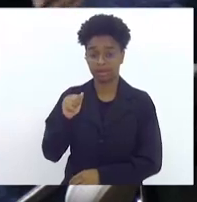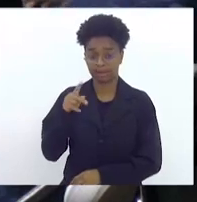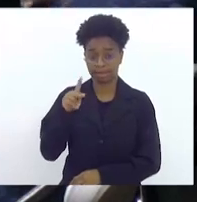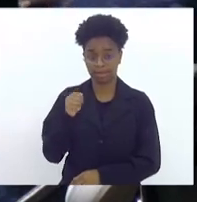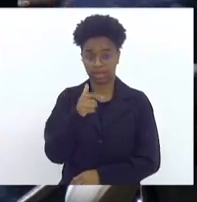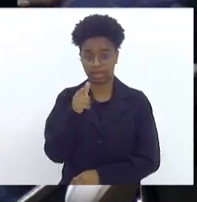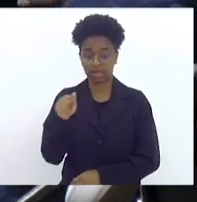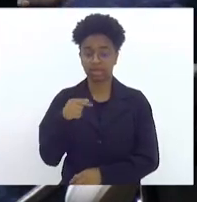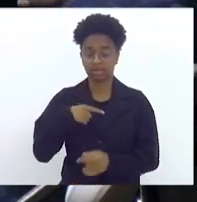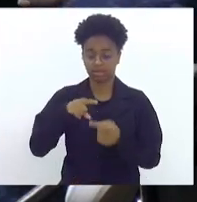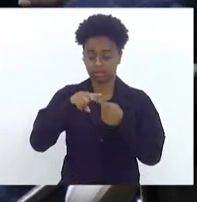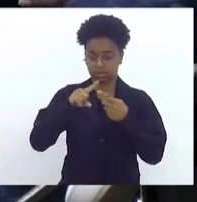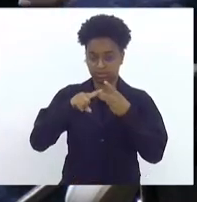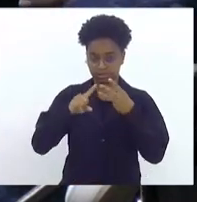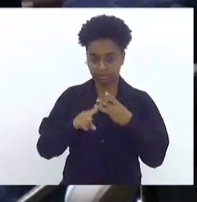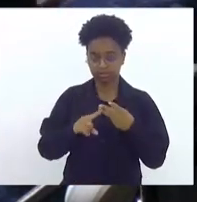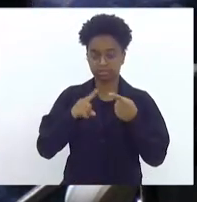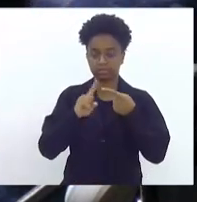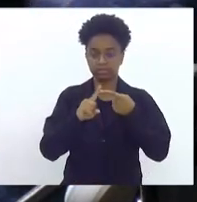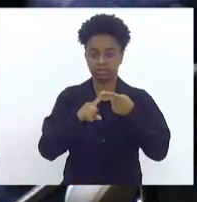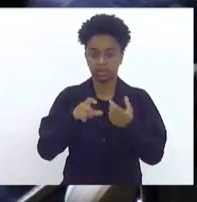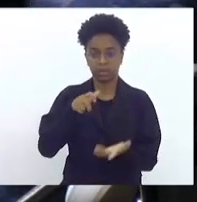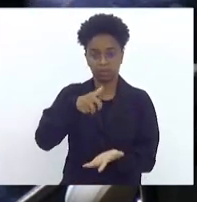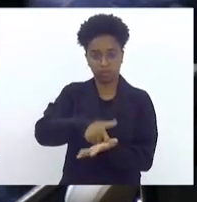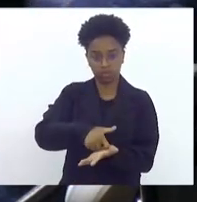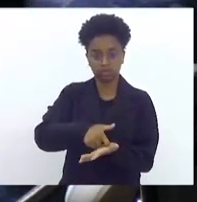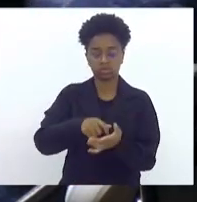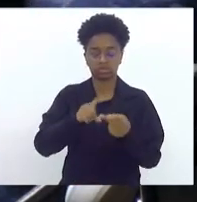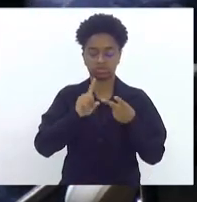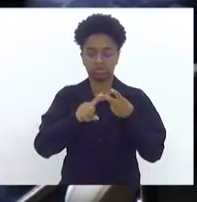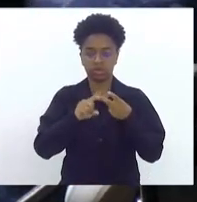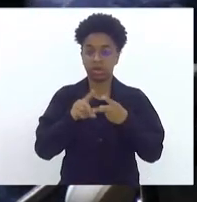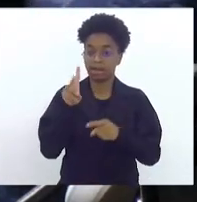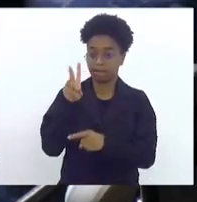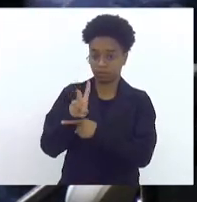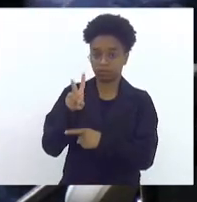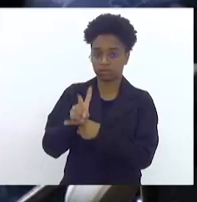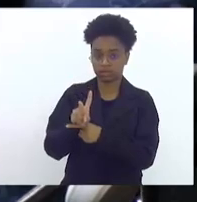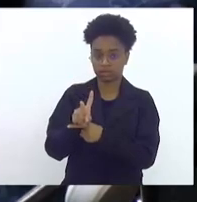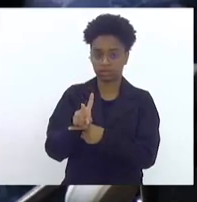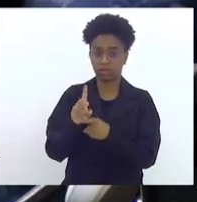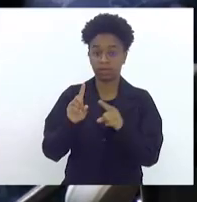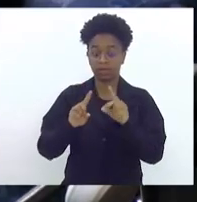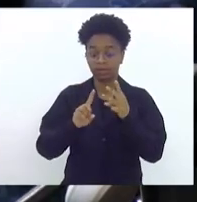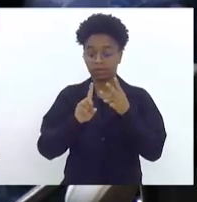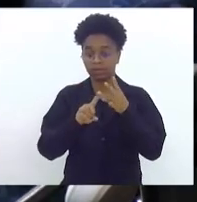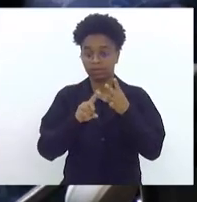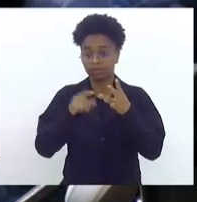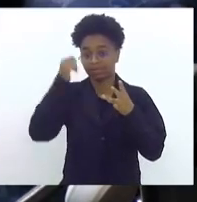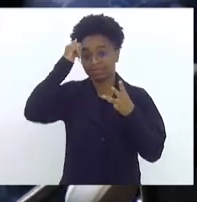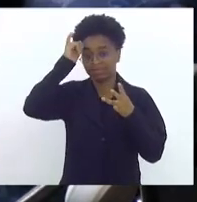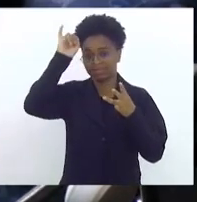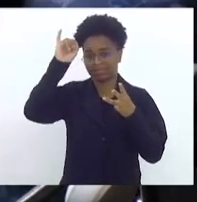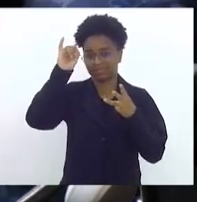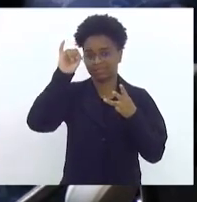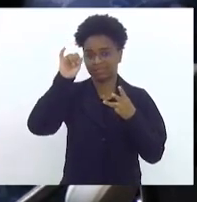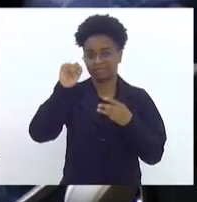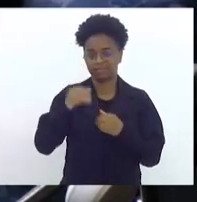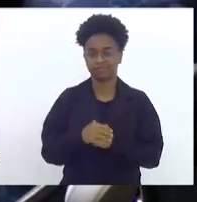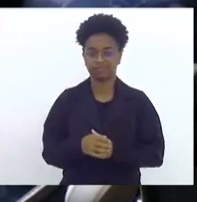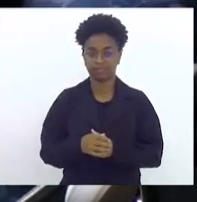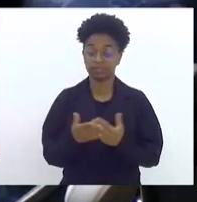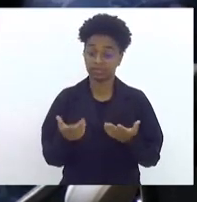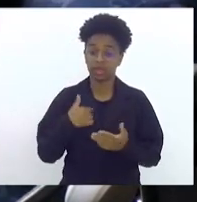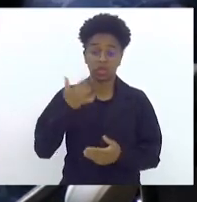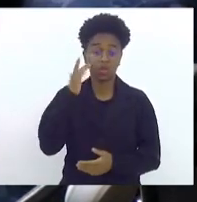pilares né um é punição a proteção medida protetiva mas a prevenção eu acho muito